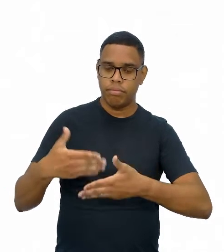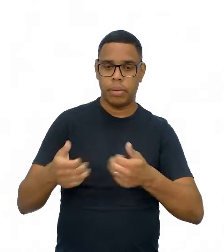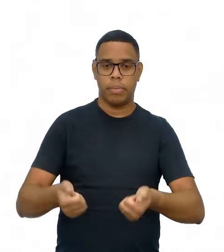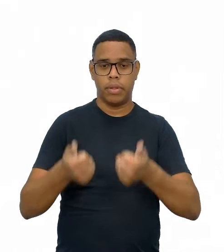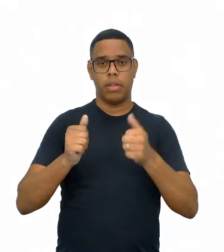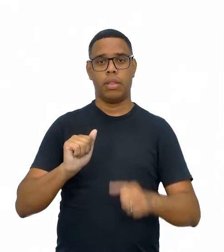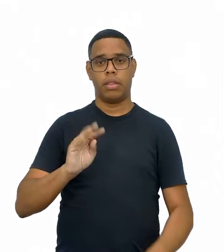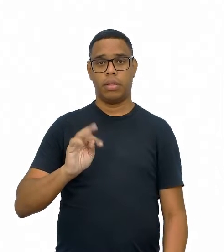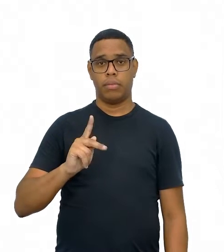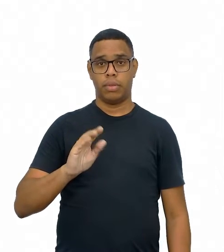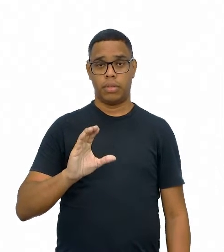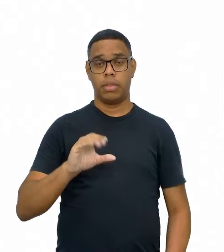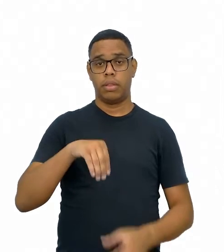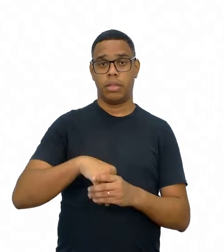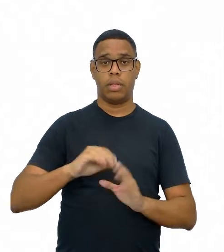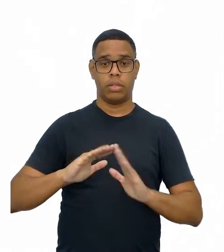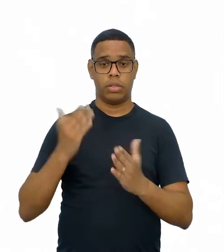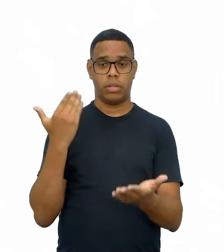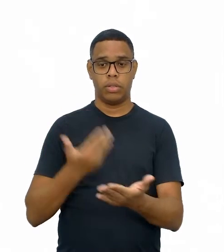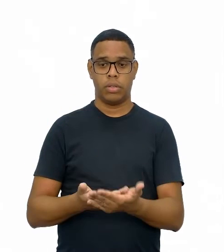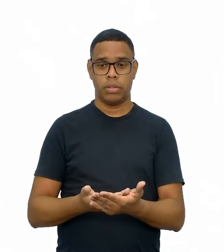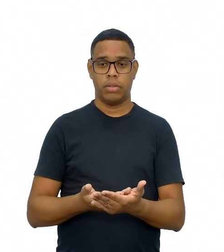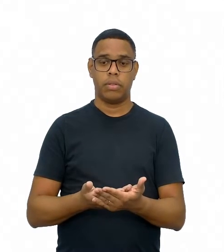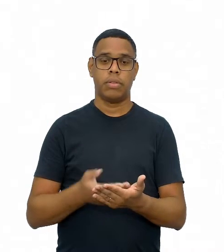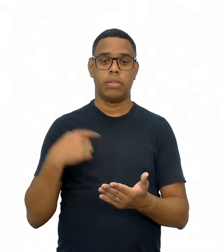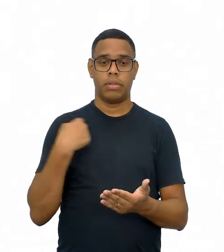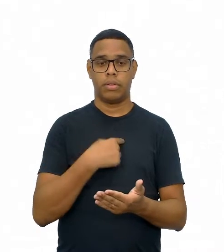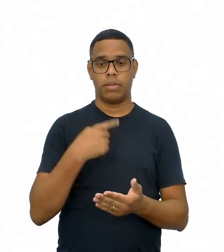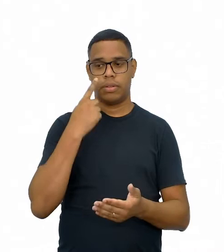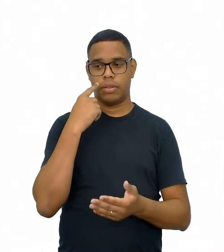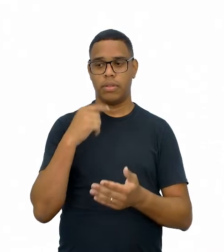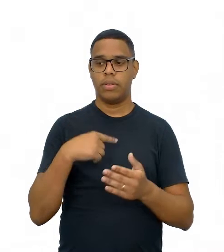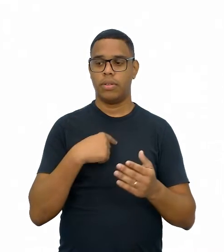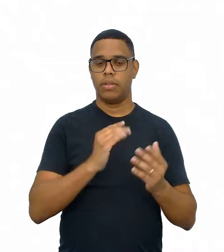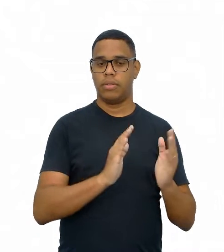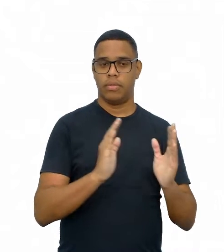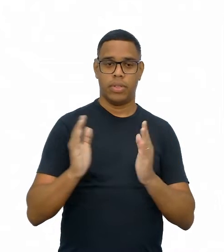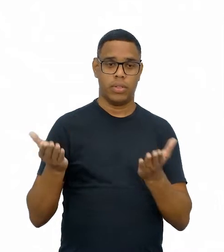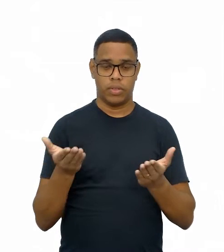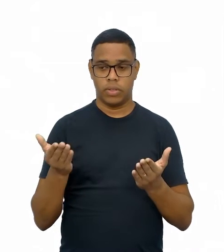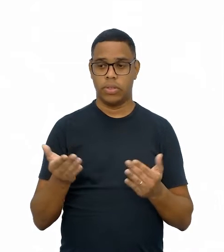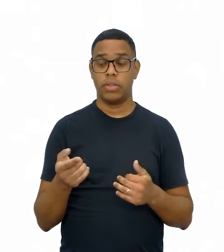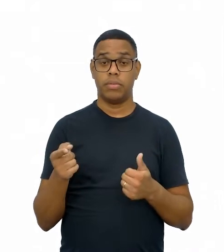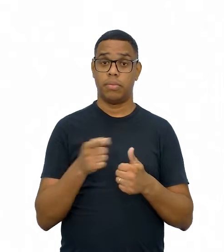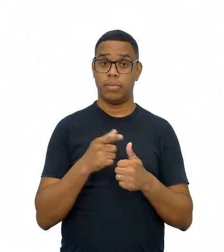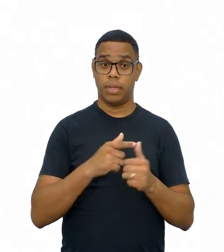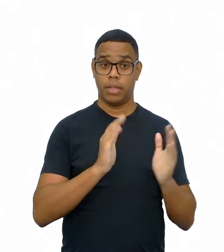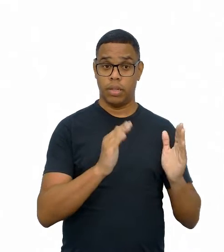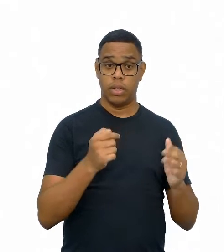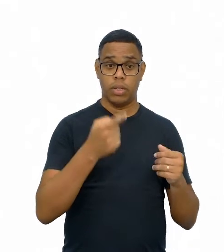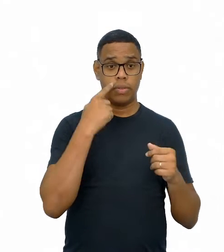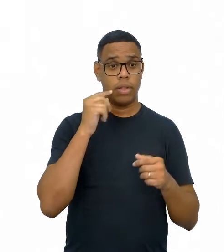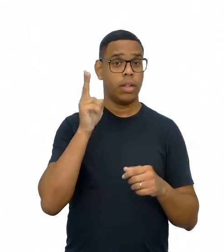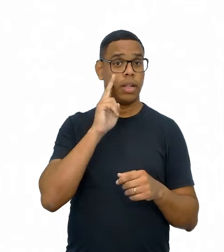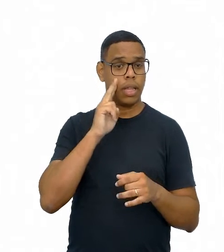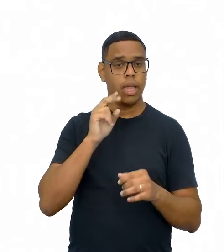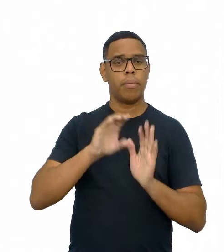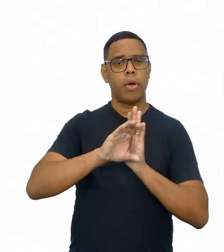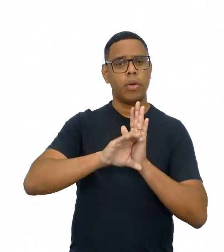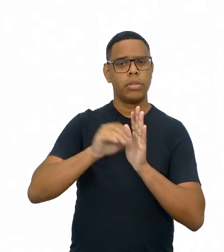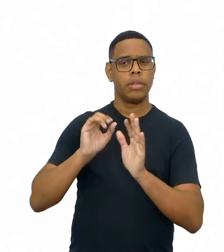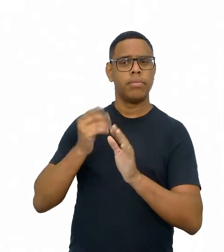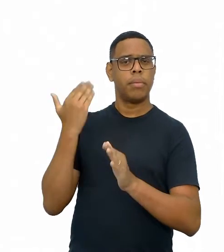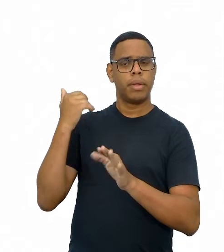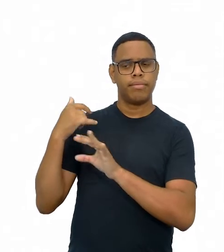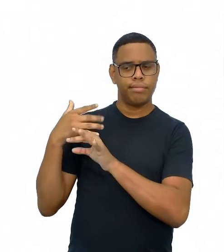do ATPC na escola. Para isso, então, nós vamos ver a agenda de hoje. No primeiro momento, nós vamos recuperar alguns